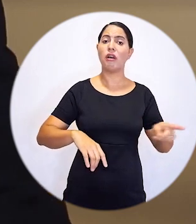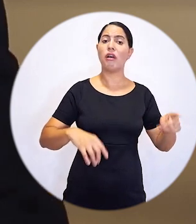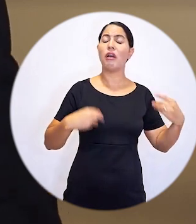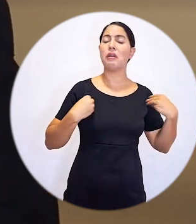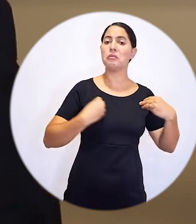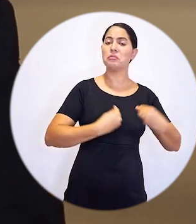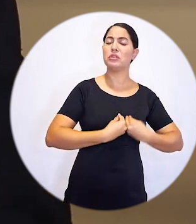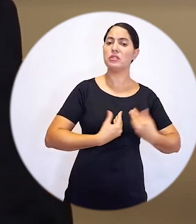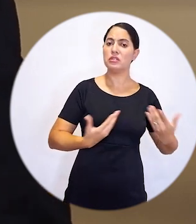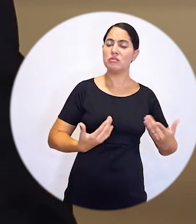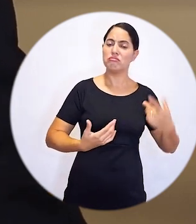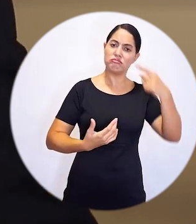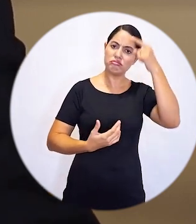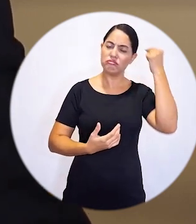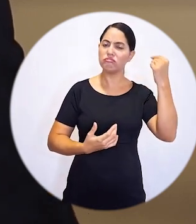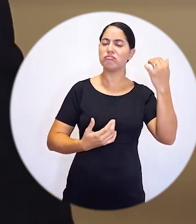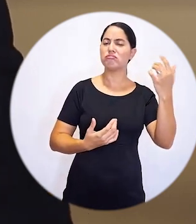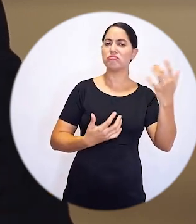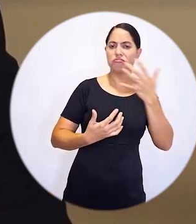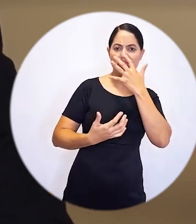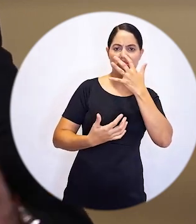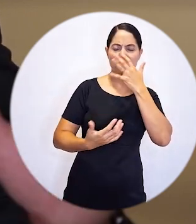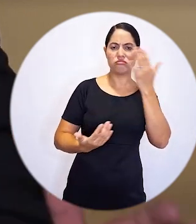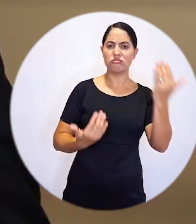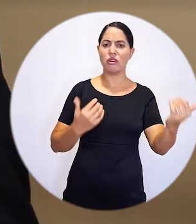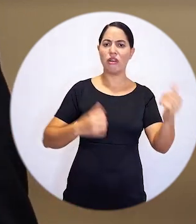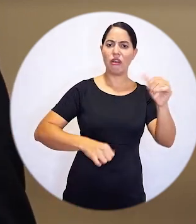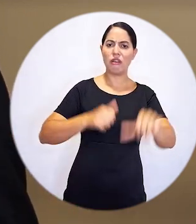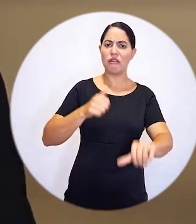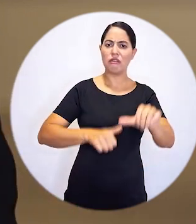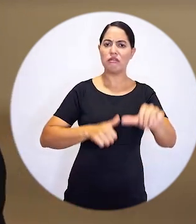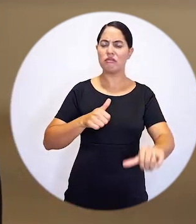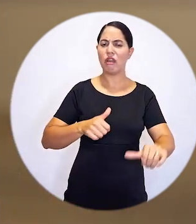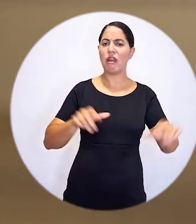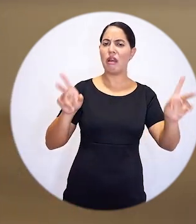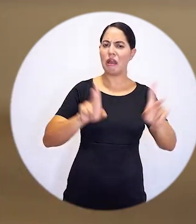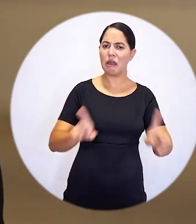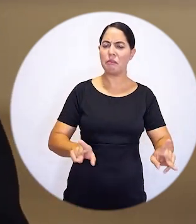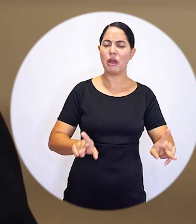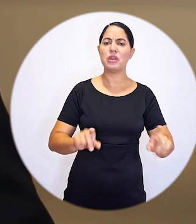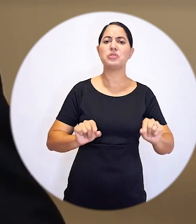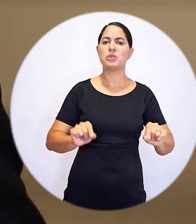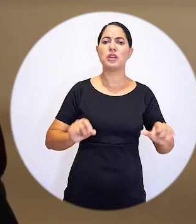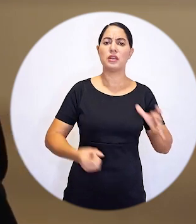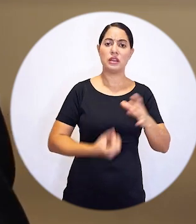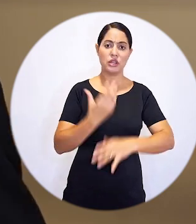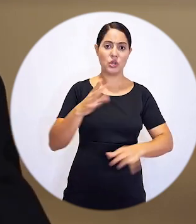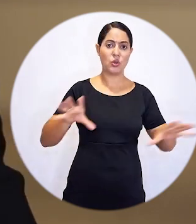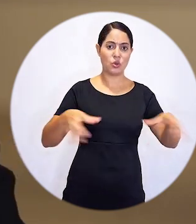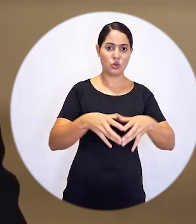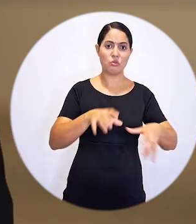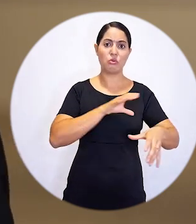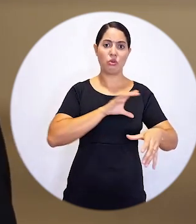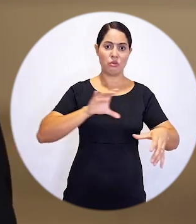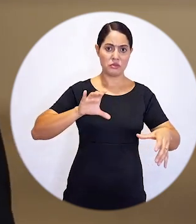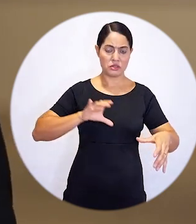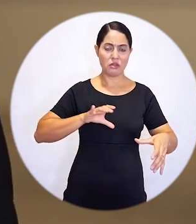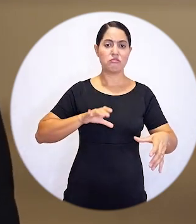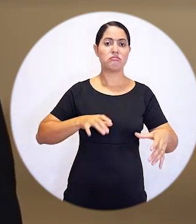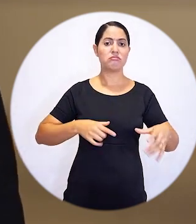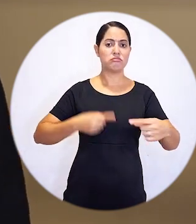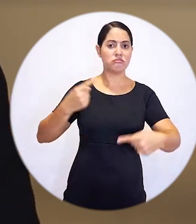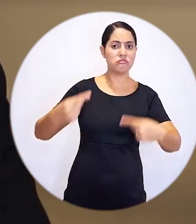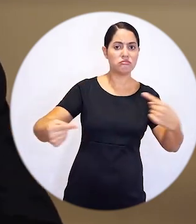o ministro Gilmar Mendes, visando socializar e apaziguar a situação, criou essa comissão que visa discutir com todas as